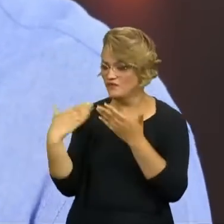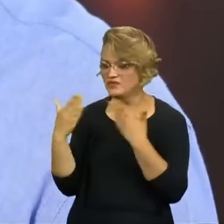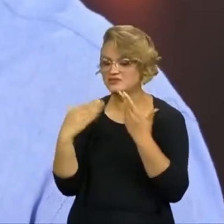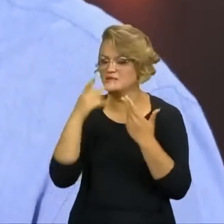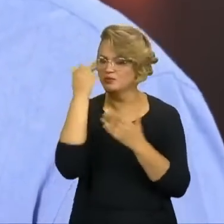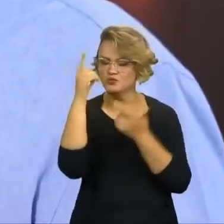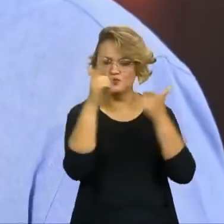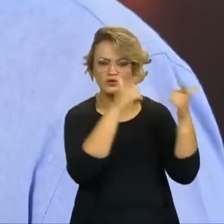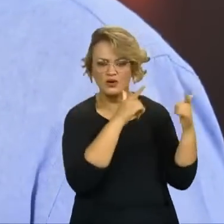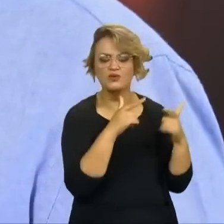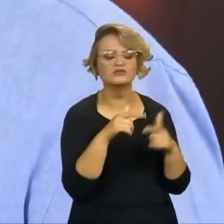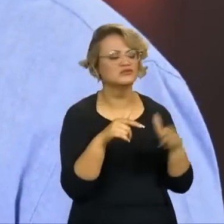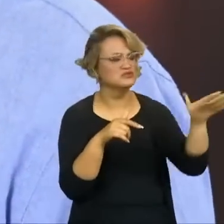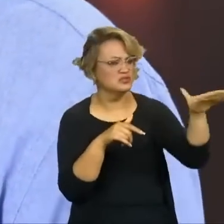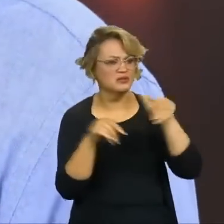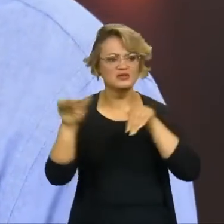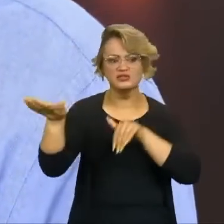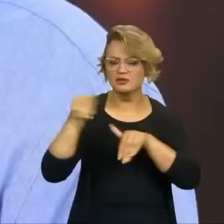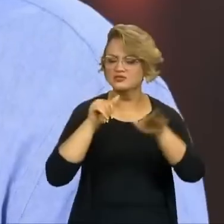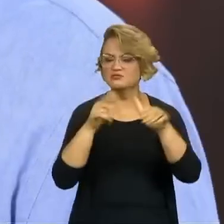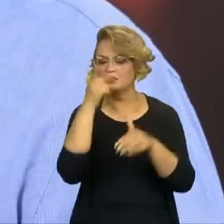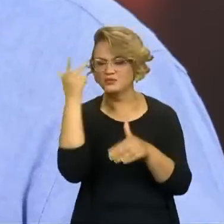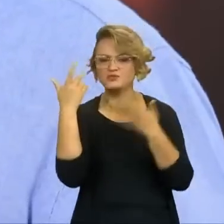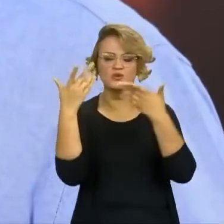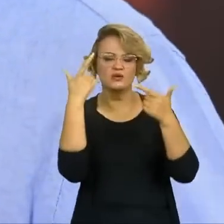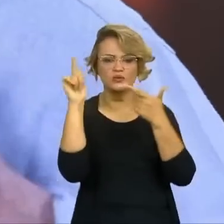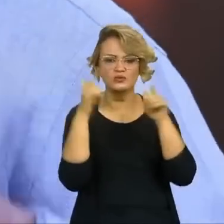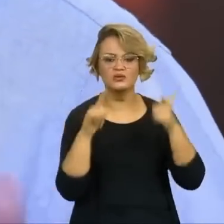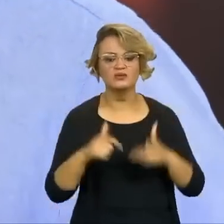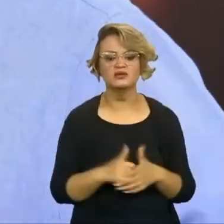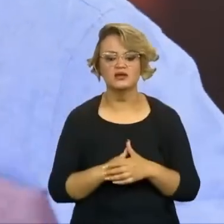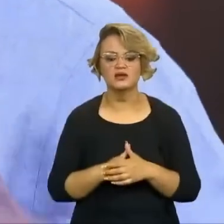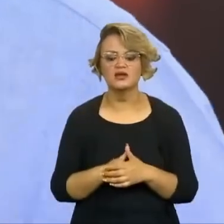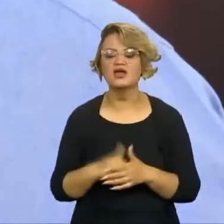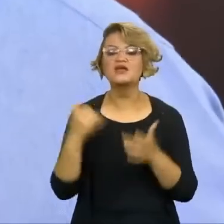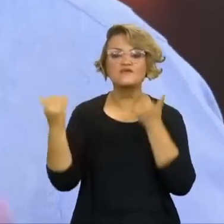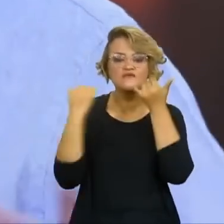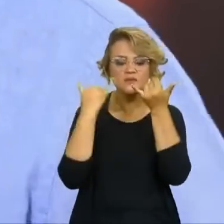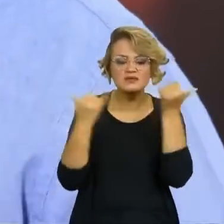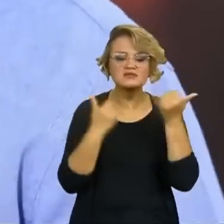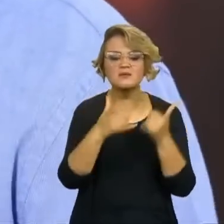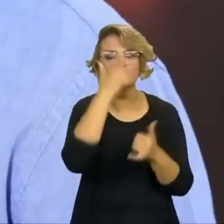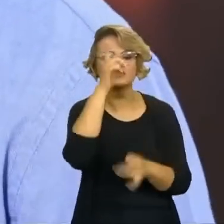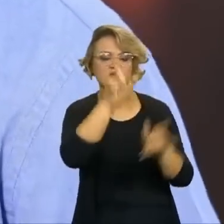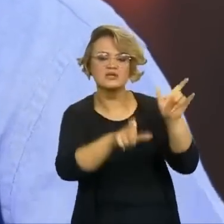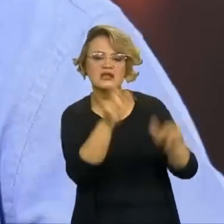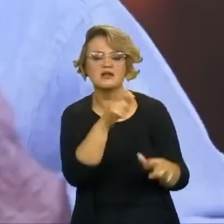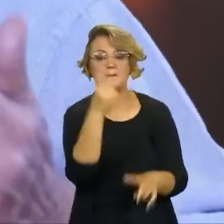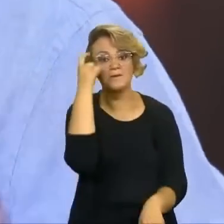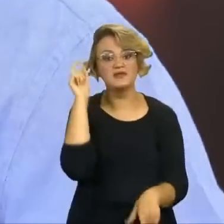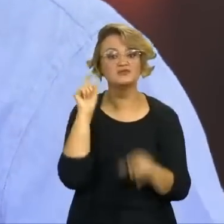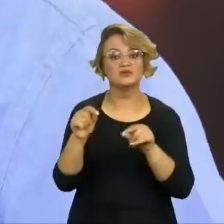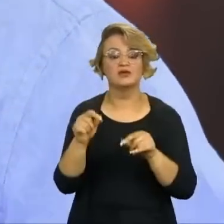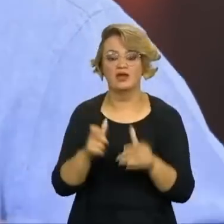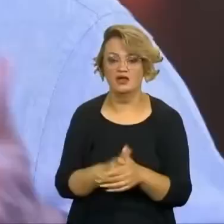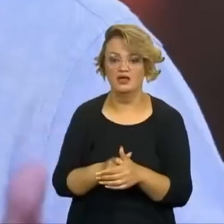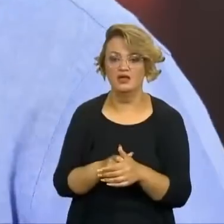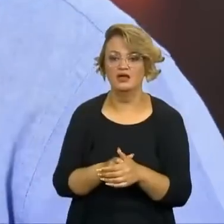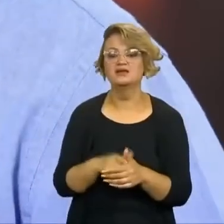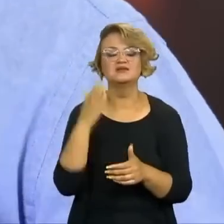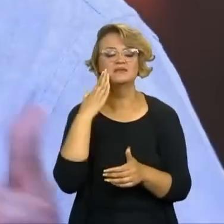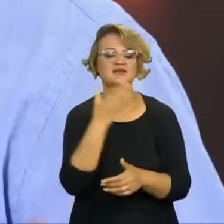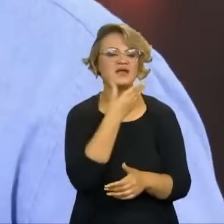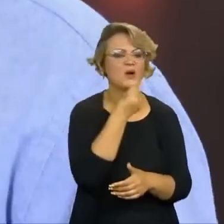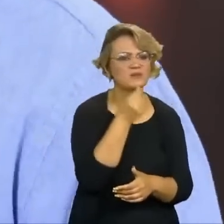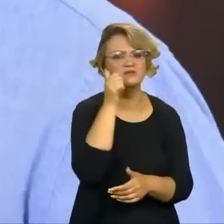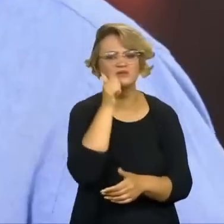ouvir muita gente, sabe? Vou atrás de informações de pessoas que eu penso, sabe? Vou discutir se é homem, se é mulher, se é